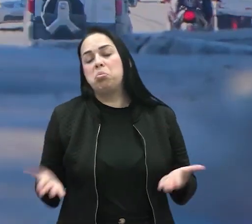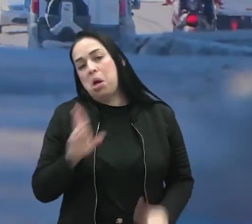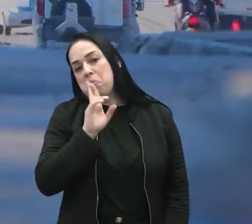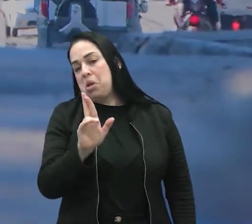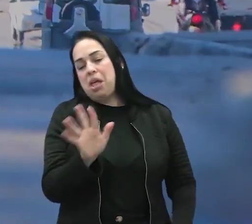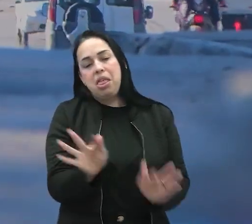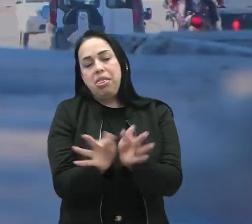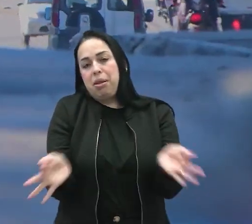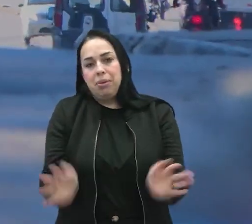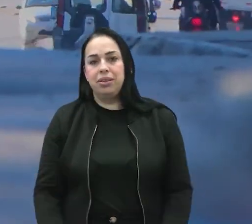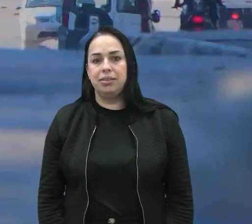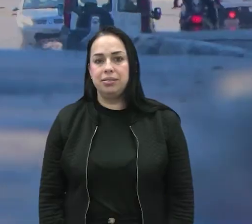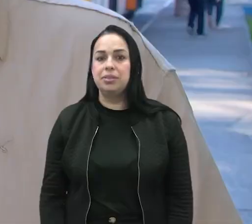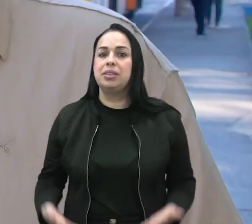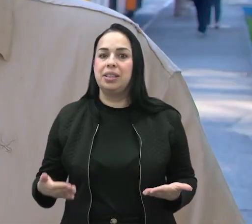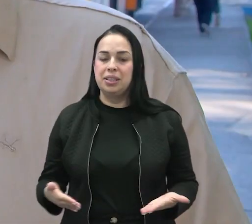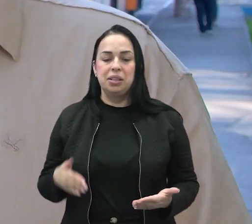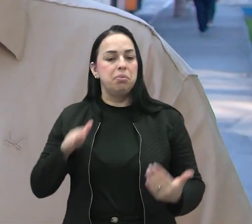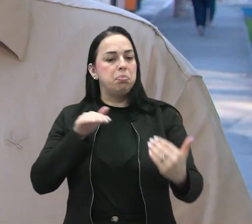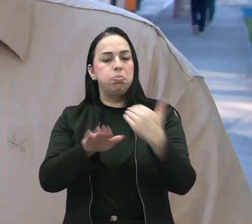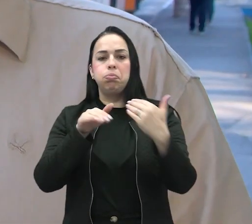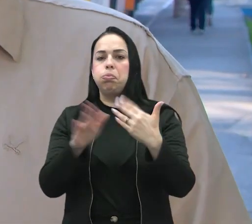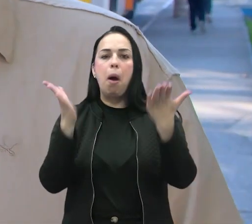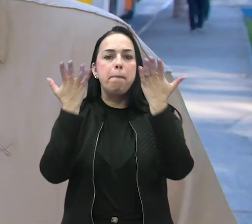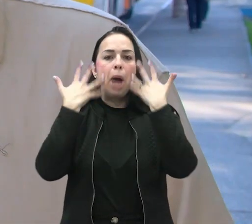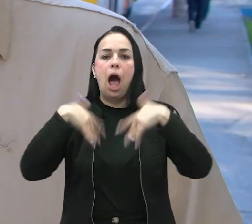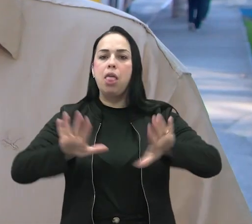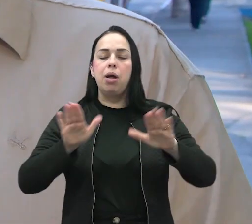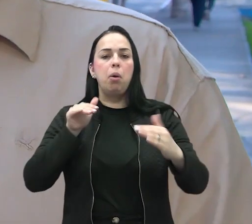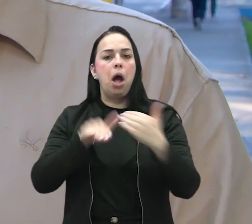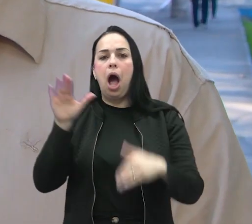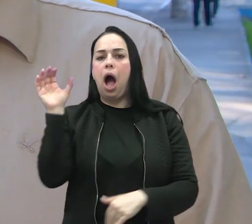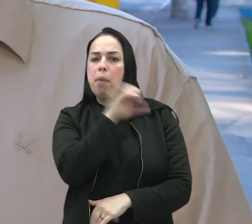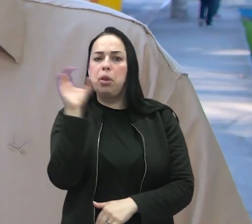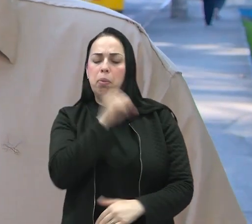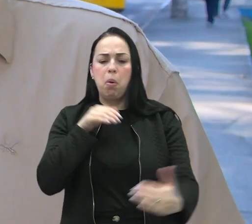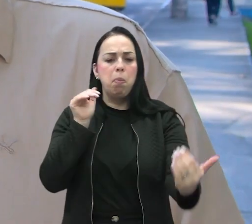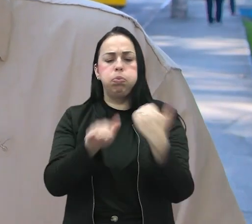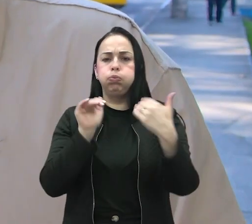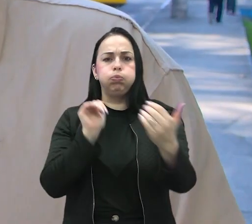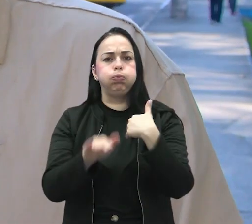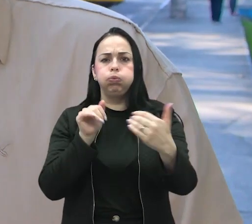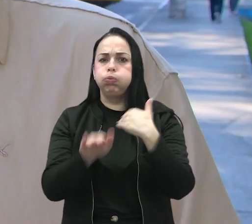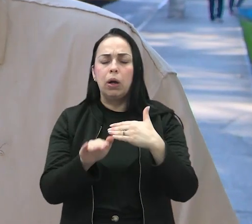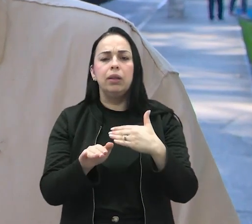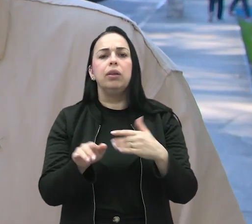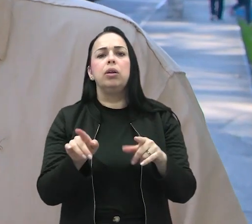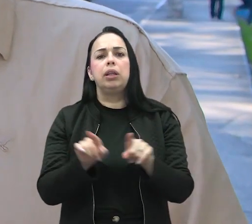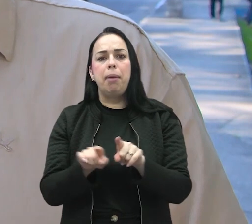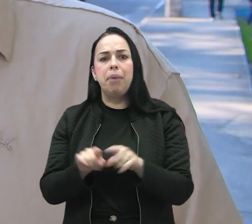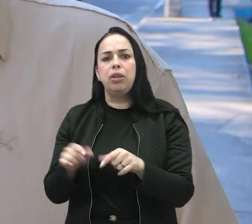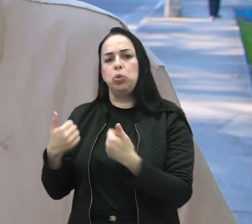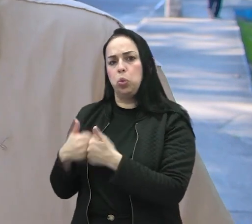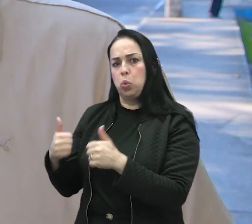região, a resposta é clara. O deslocamento teria uma fluidez maior, mais rápido deslocamento no transporte coletivo